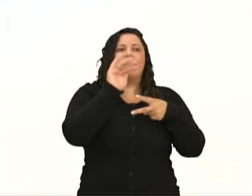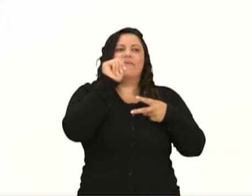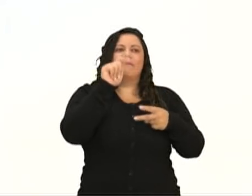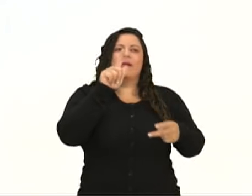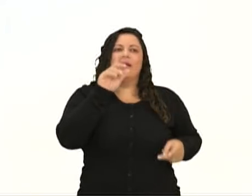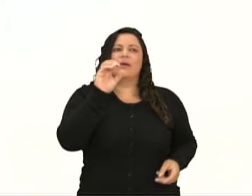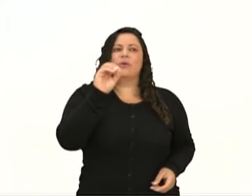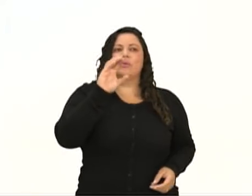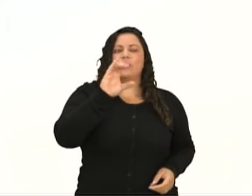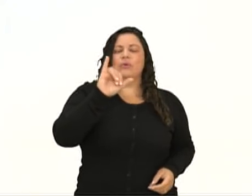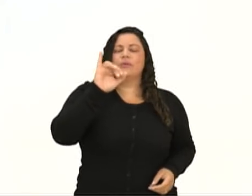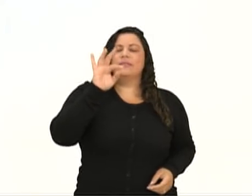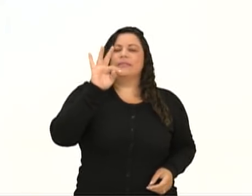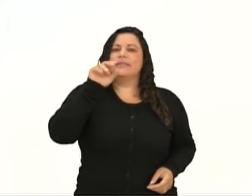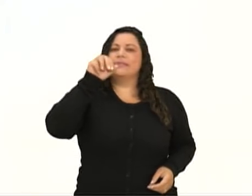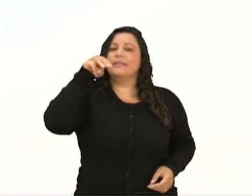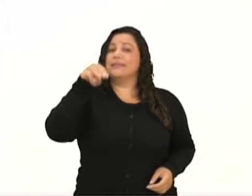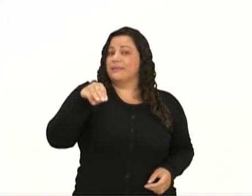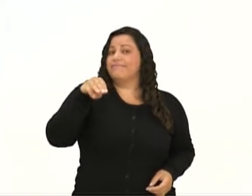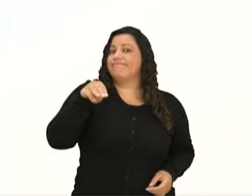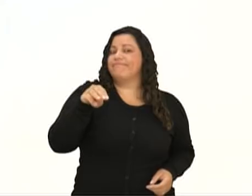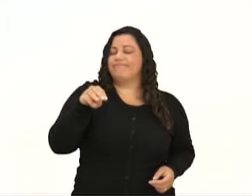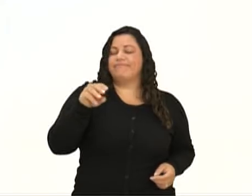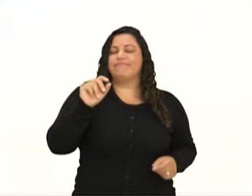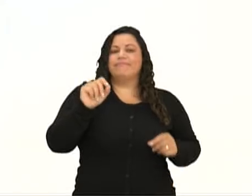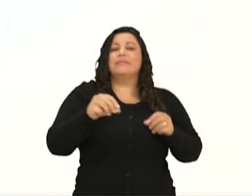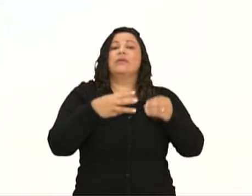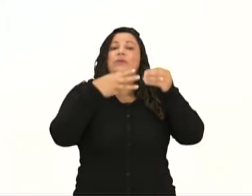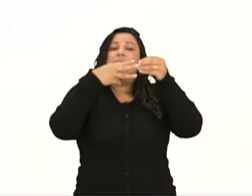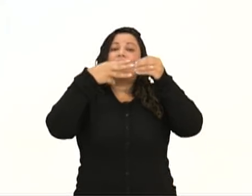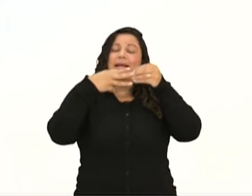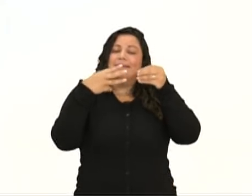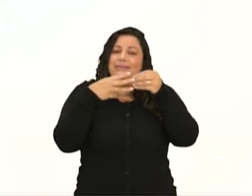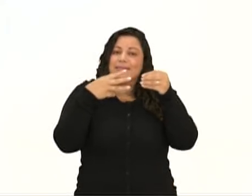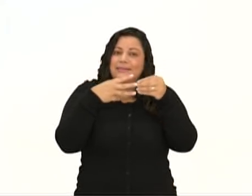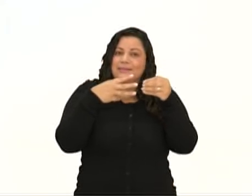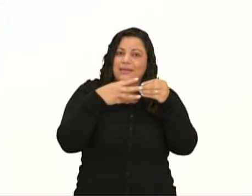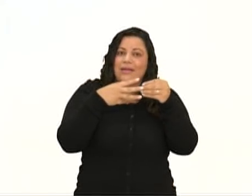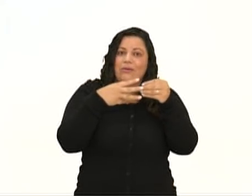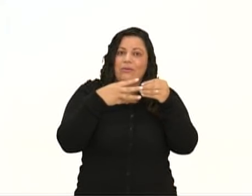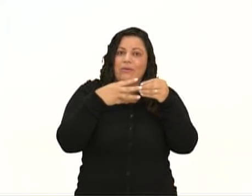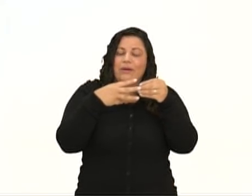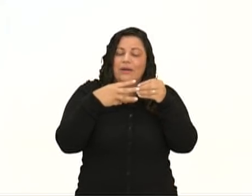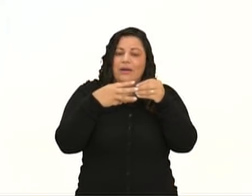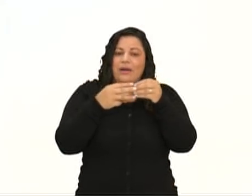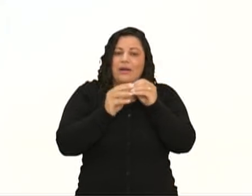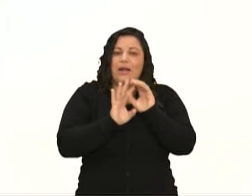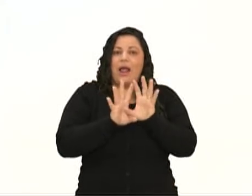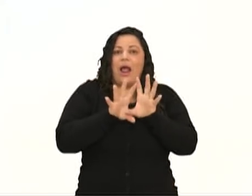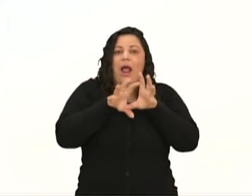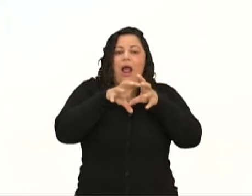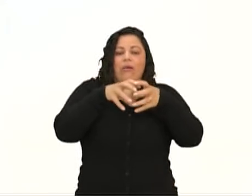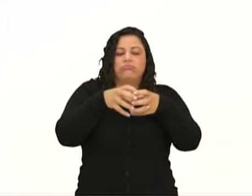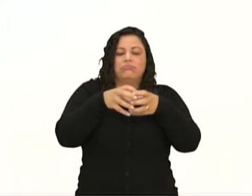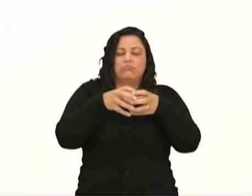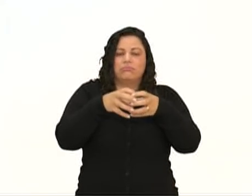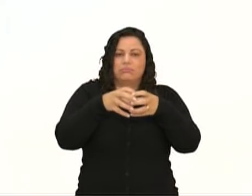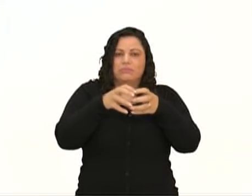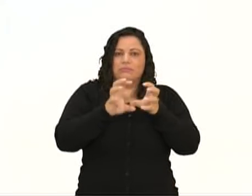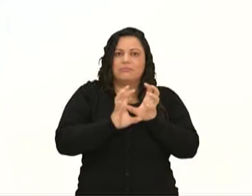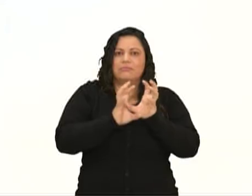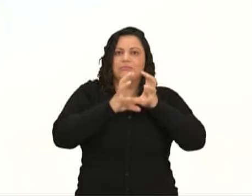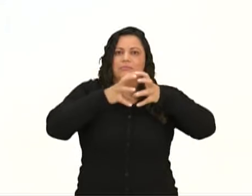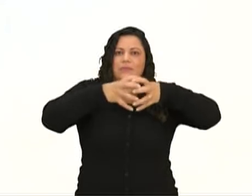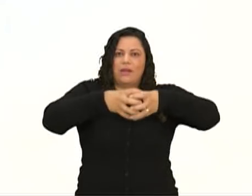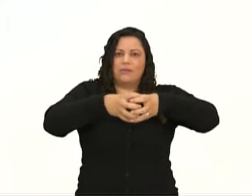nada mais é do que a célula englobar, como se fosse engolir aquela partícula, aquela